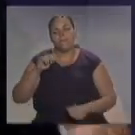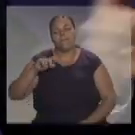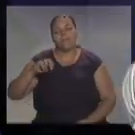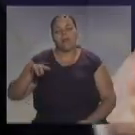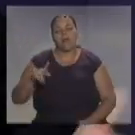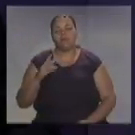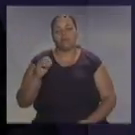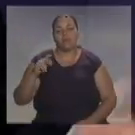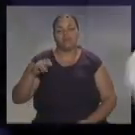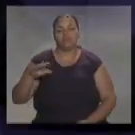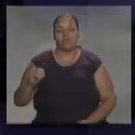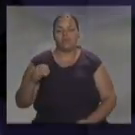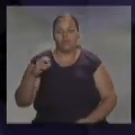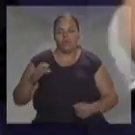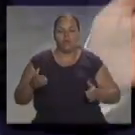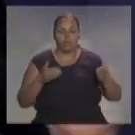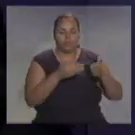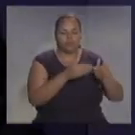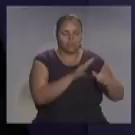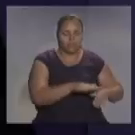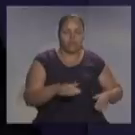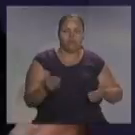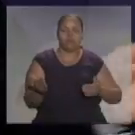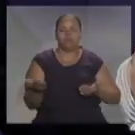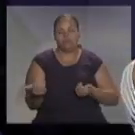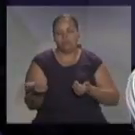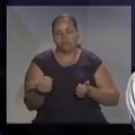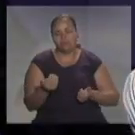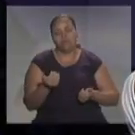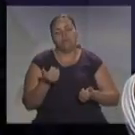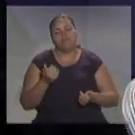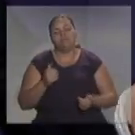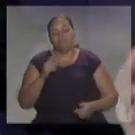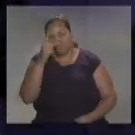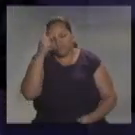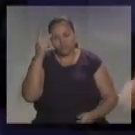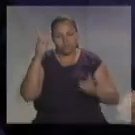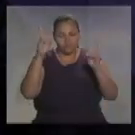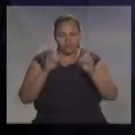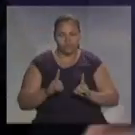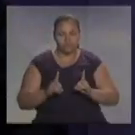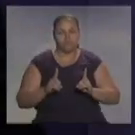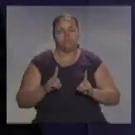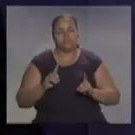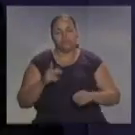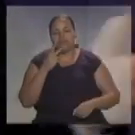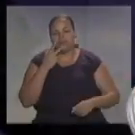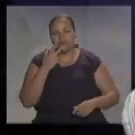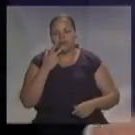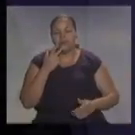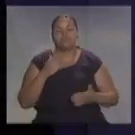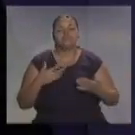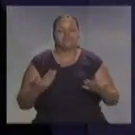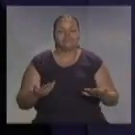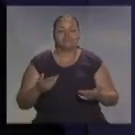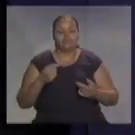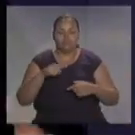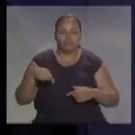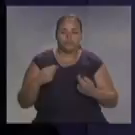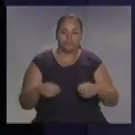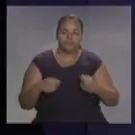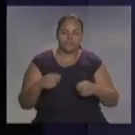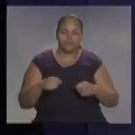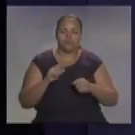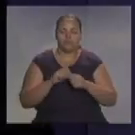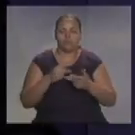que preside 2 comissões importantes, a Comissão da Criança e Adolescente e a Comissão das Pessoas com Deficiência. E falávamos exatamente disso. Temos